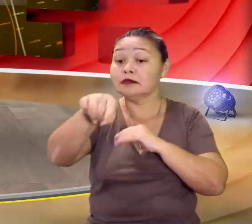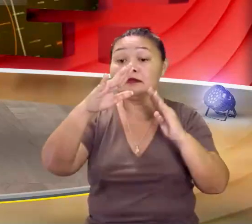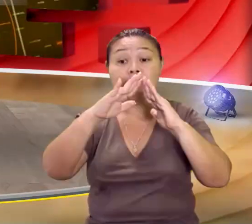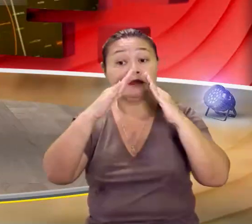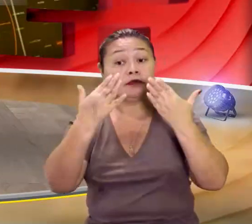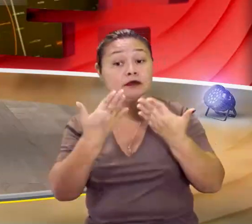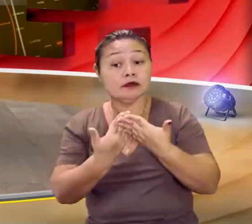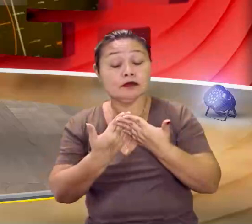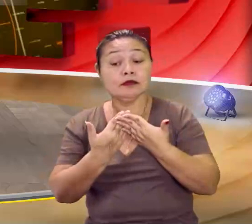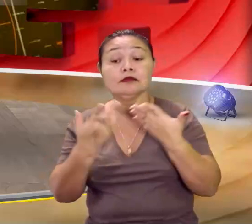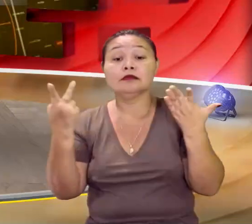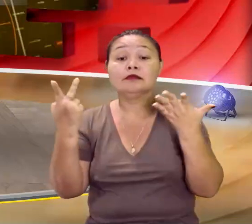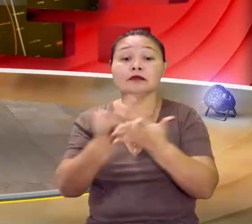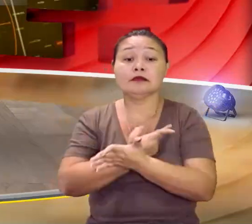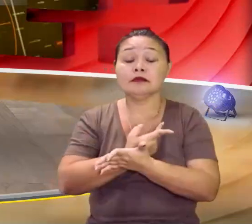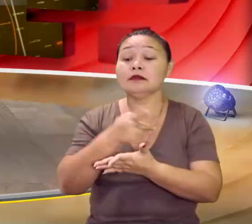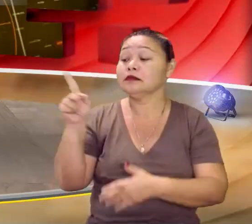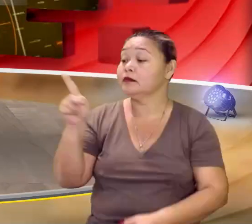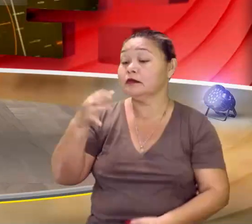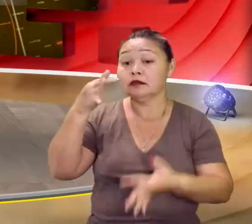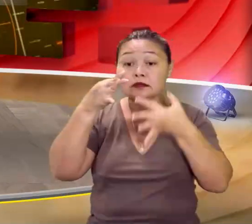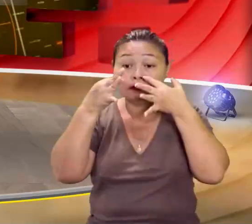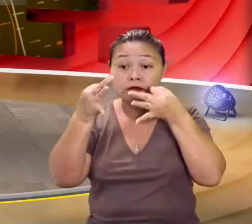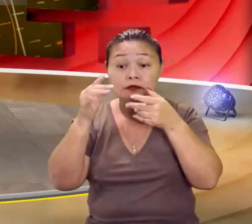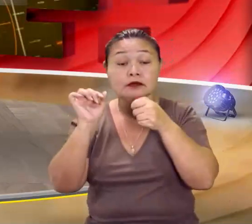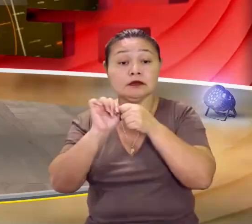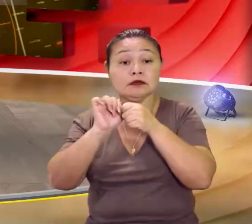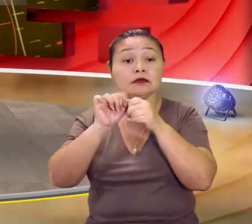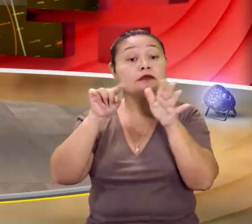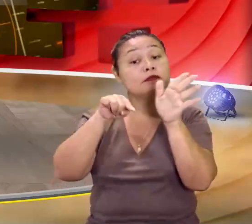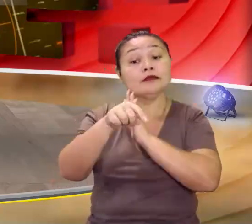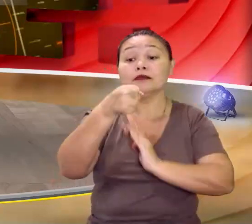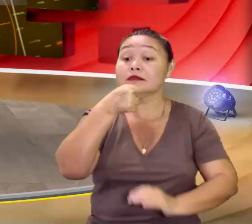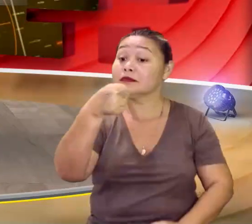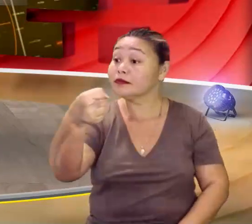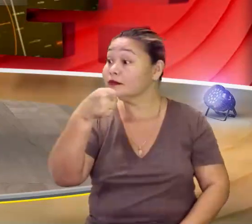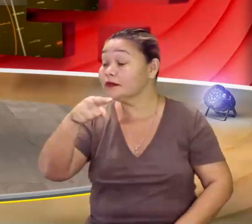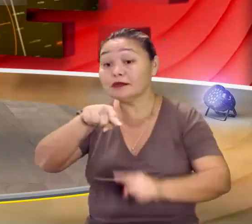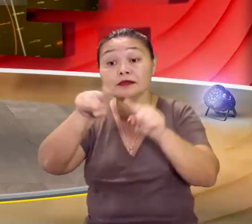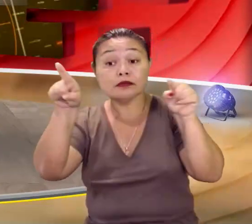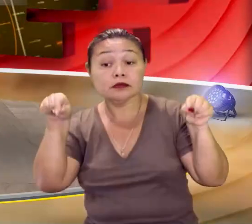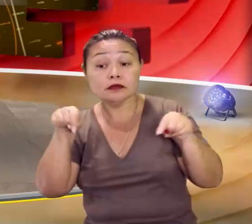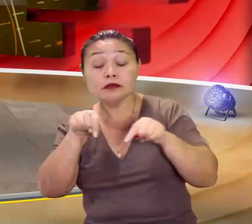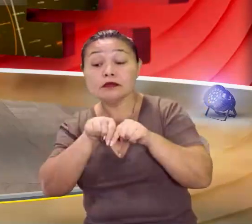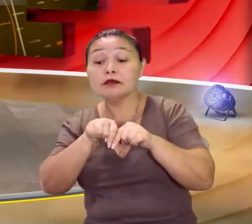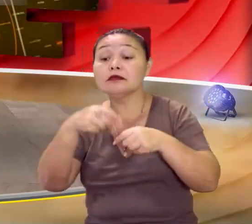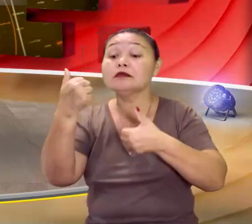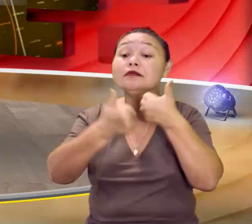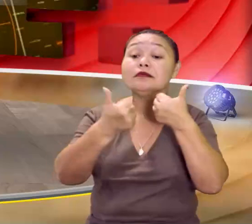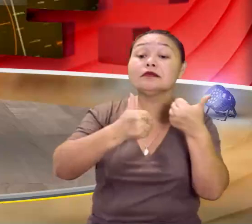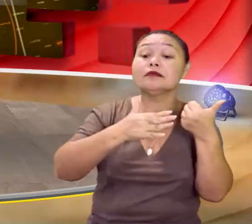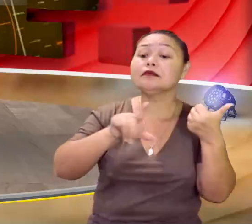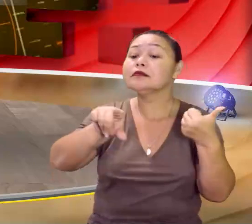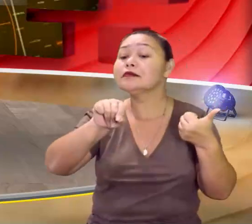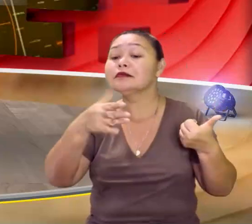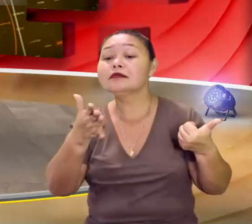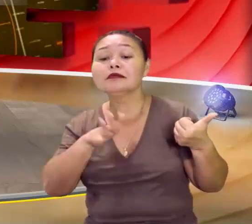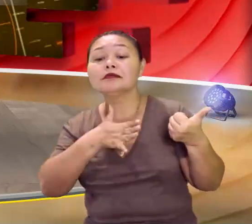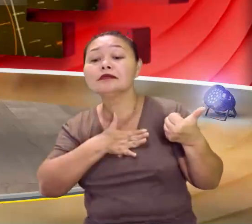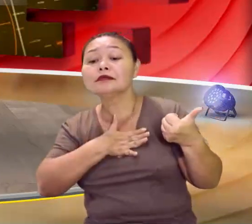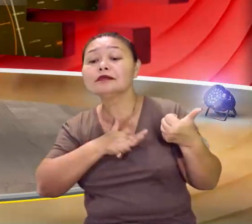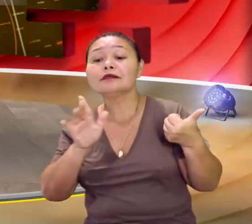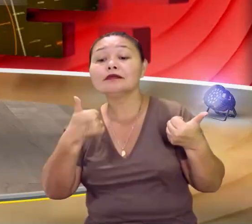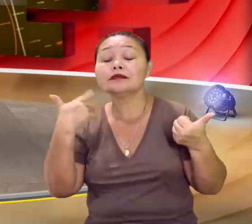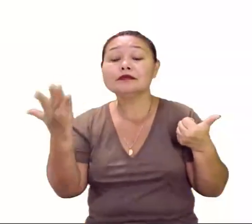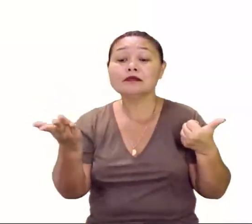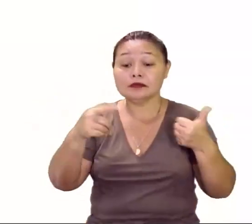entendeu? Então, o que acontece? O professor presencial vai fazer a enquete na turma de vocês. O esporte favorito? Isso, sobre o esporte favorito.